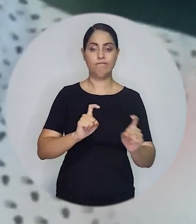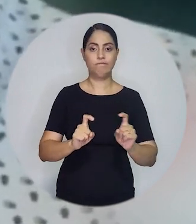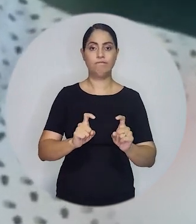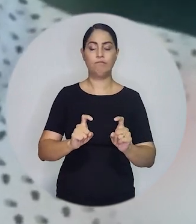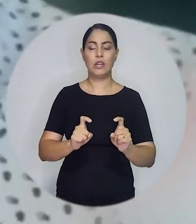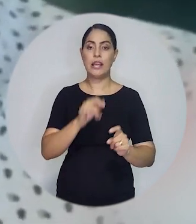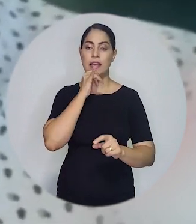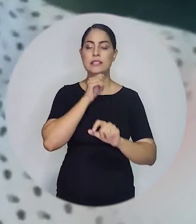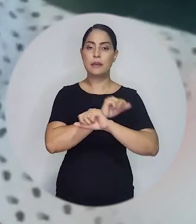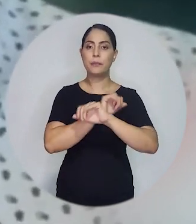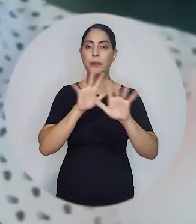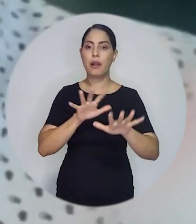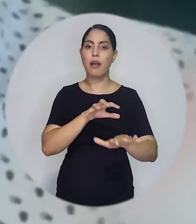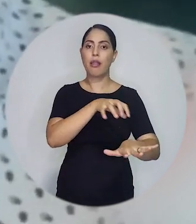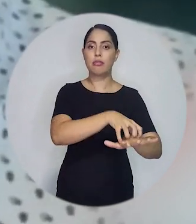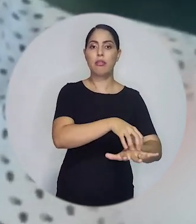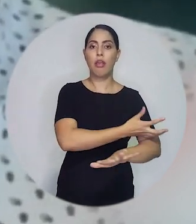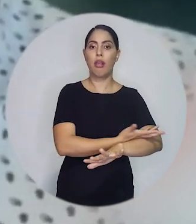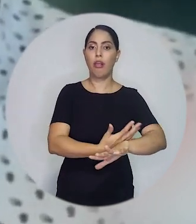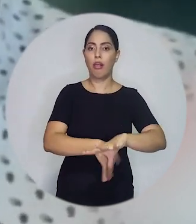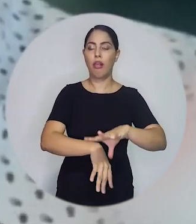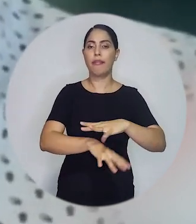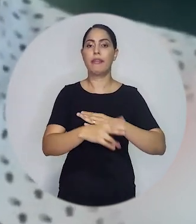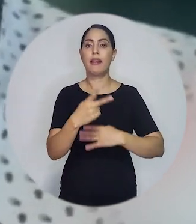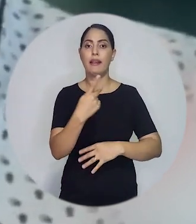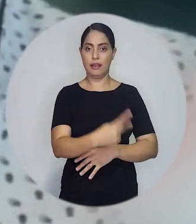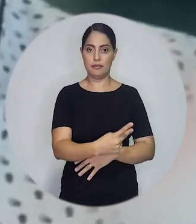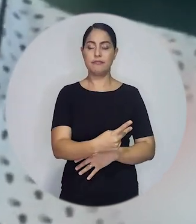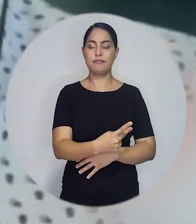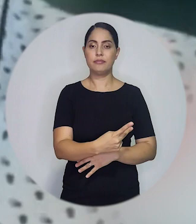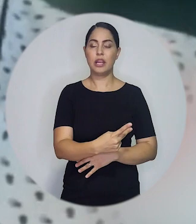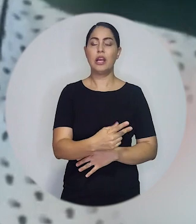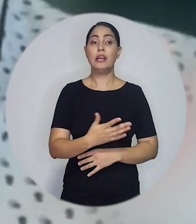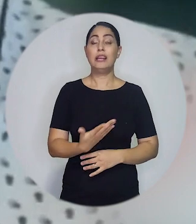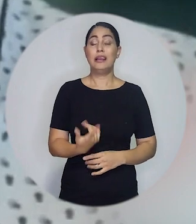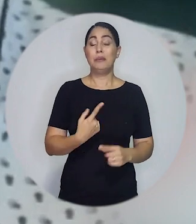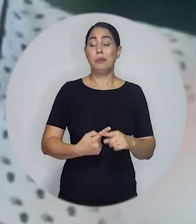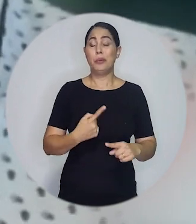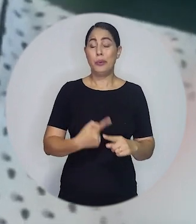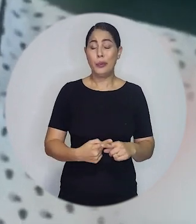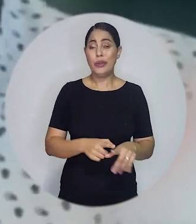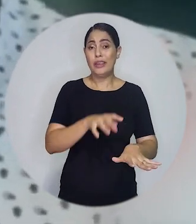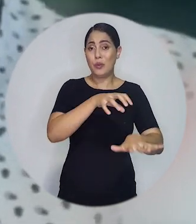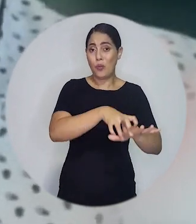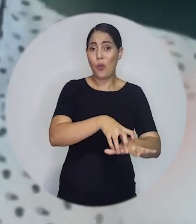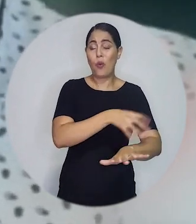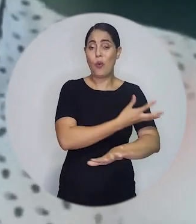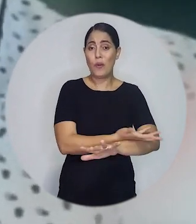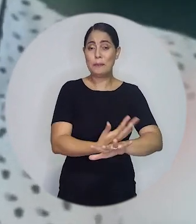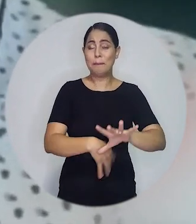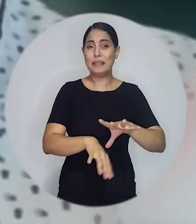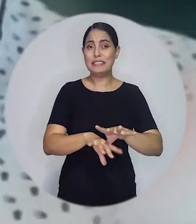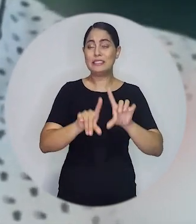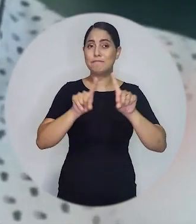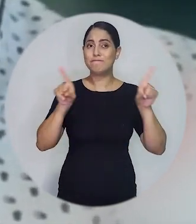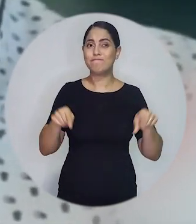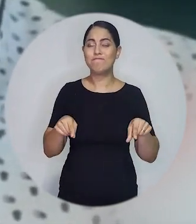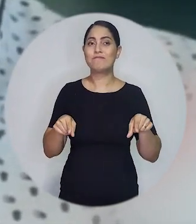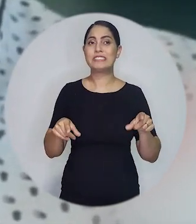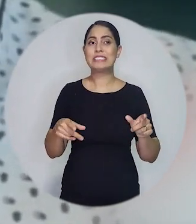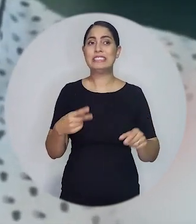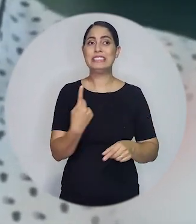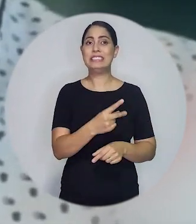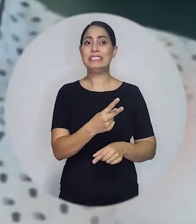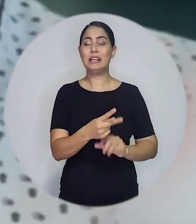administrativo, então, dentro do órgão ambiental, um órgão ambiental que ele acaba